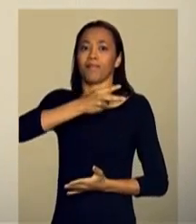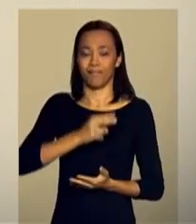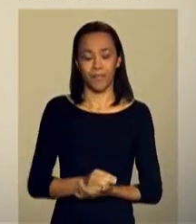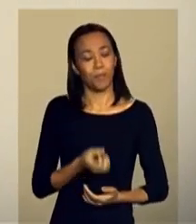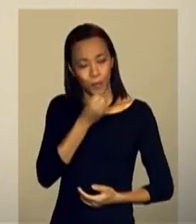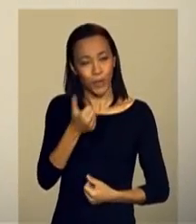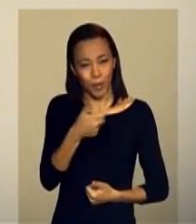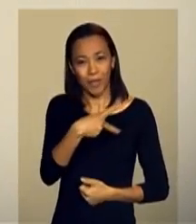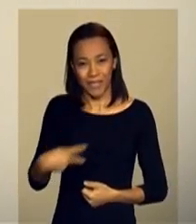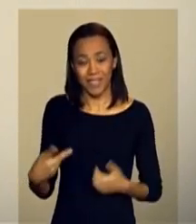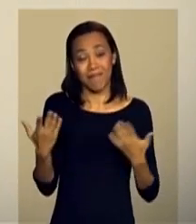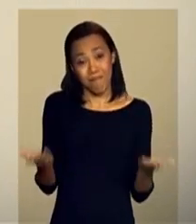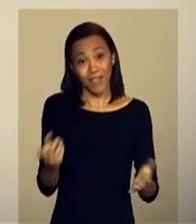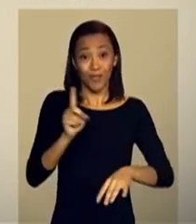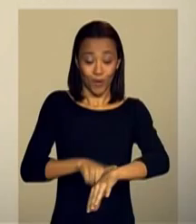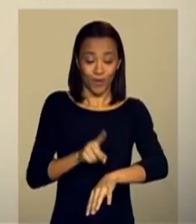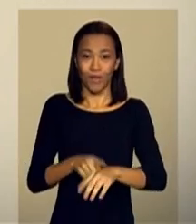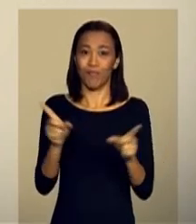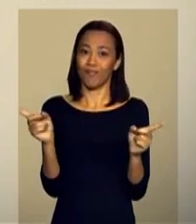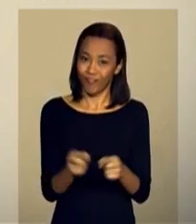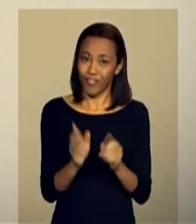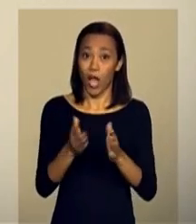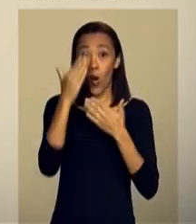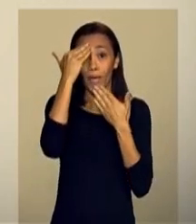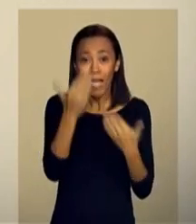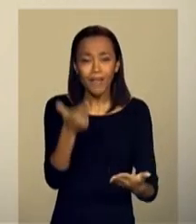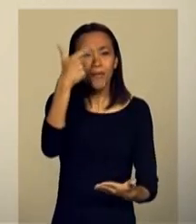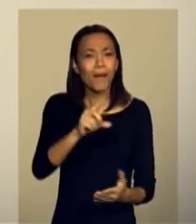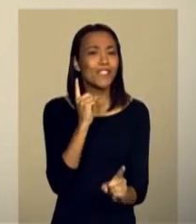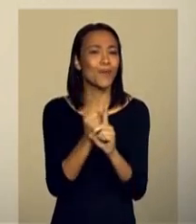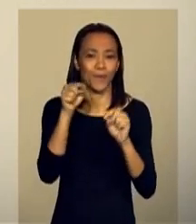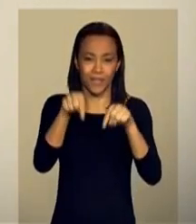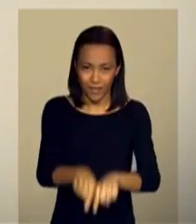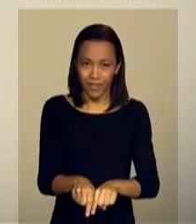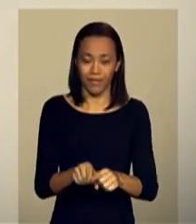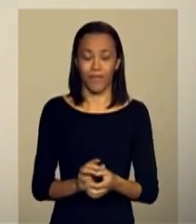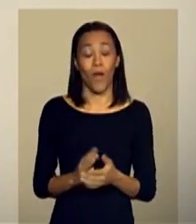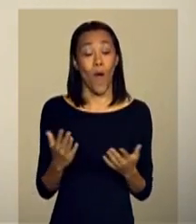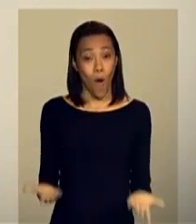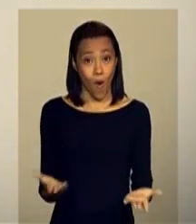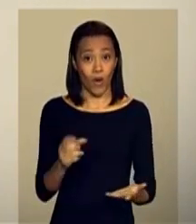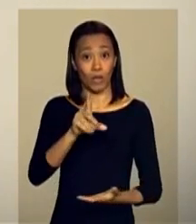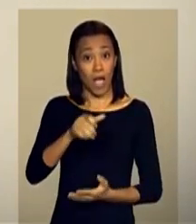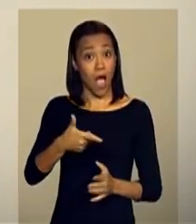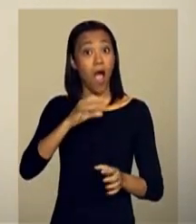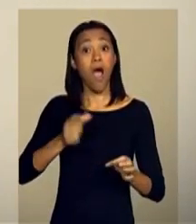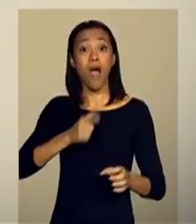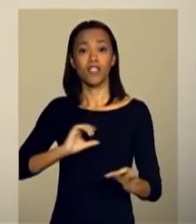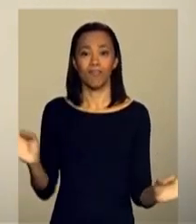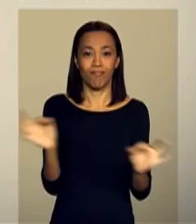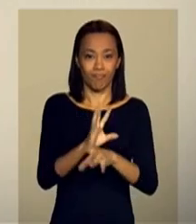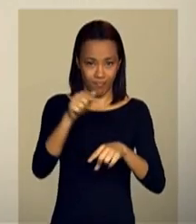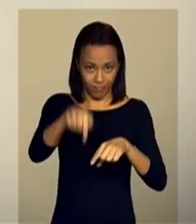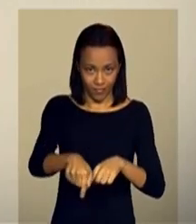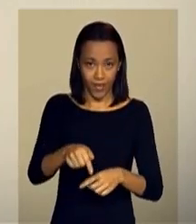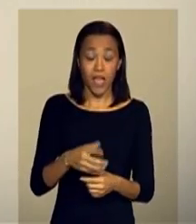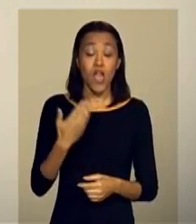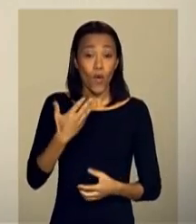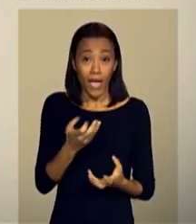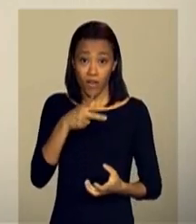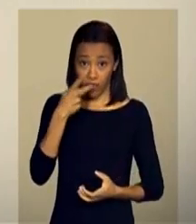Muito bom, presidenta. Agora, infelizmente, o nosso tempo chegou ao fim. Obrigado por mais esse café. Olha, Luciano, antes de terminar, eu queria dizer